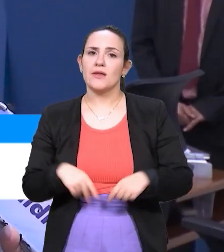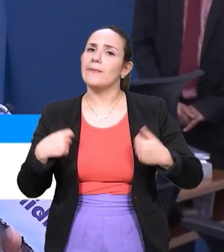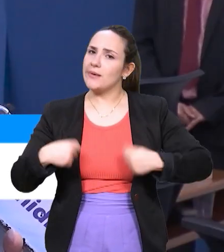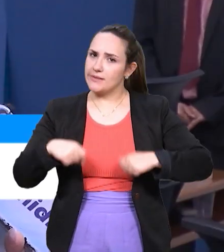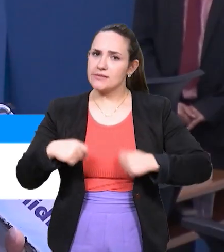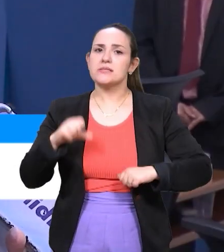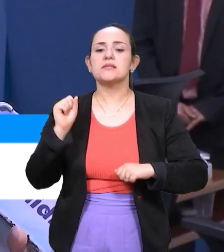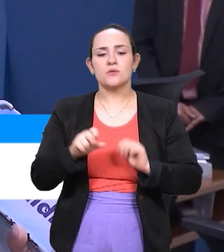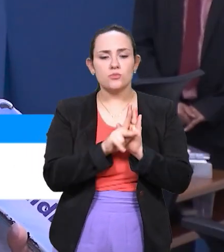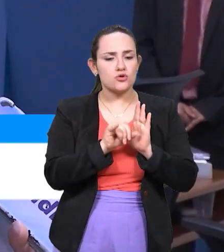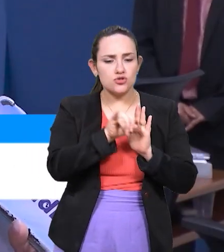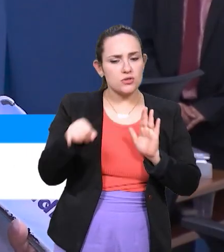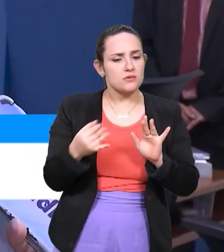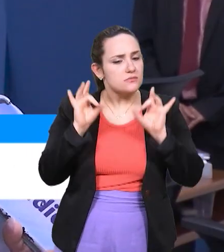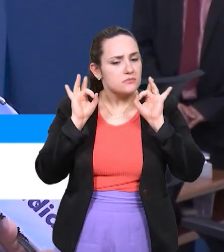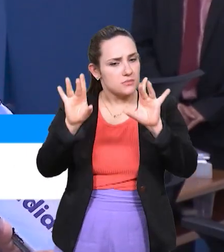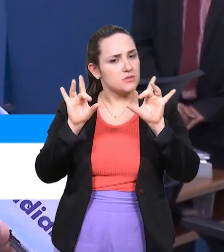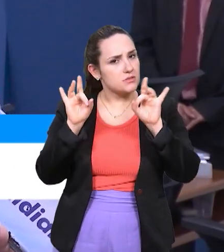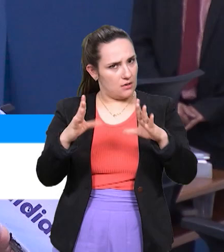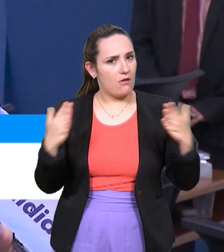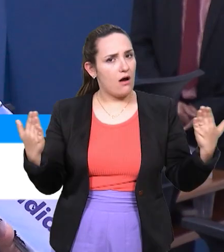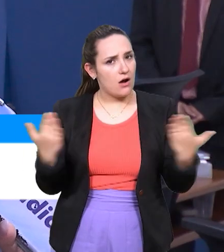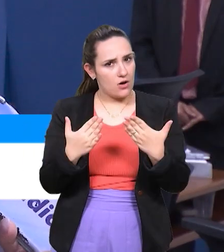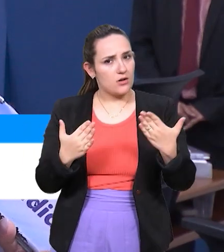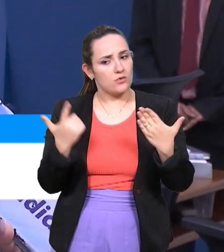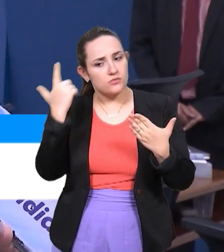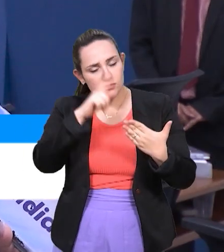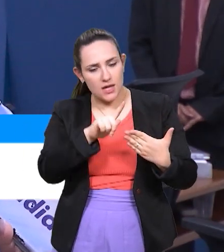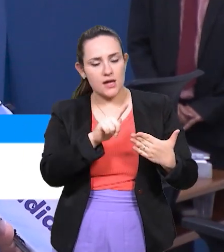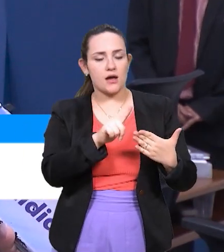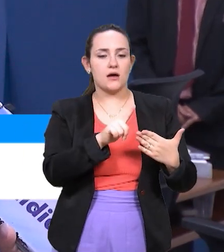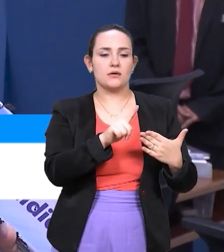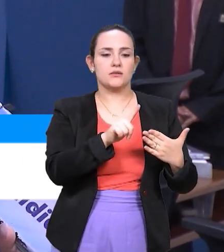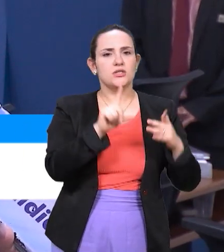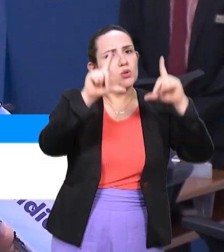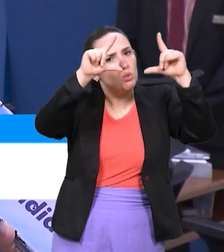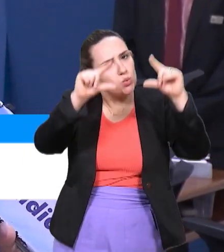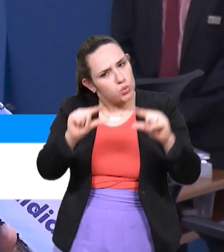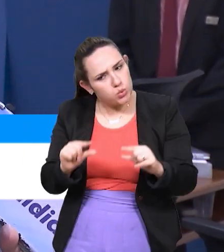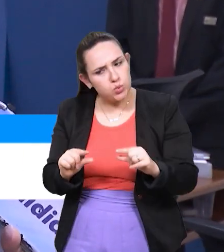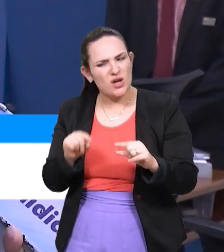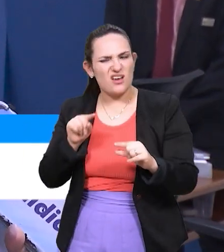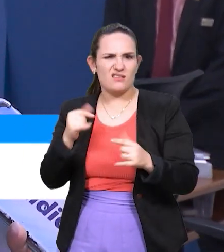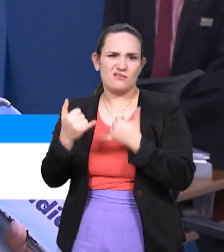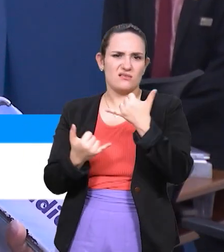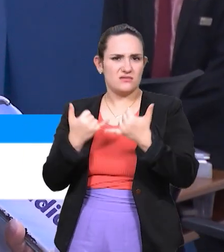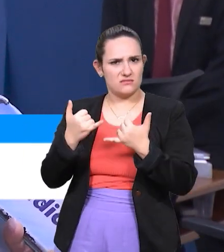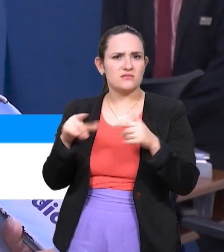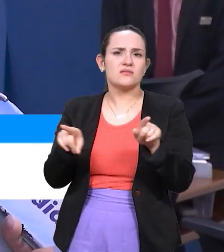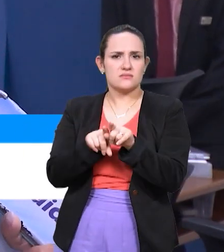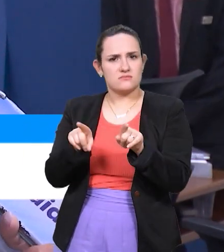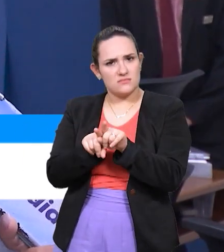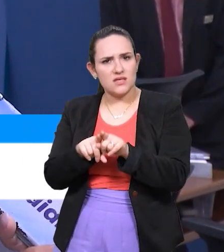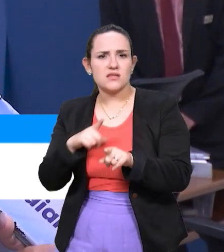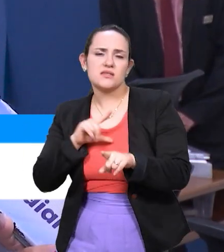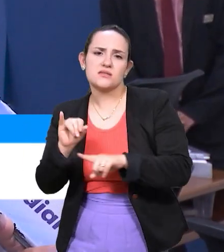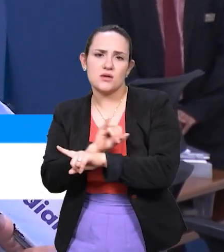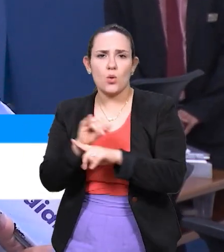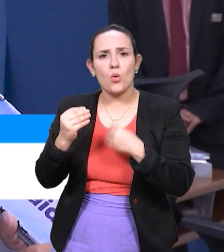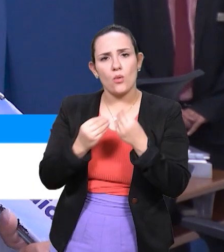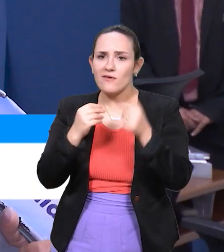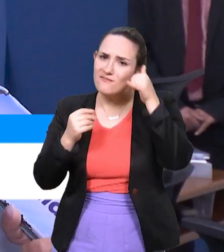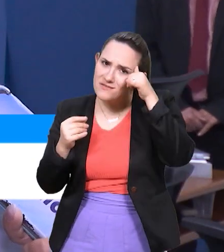preciso que haja um programa específico e que a gente possa conseguir reduzir e até